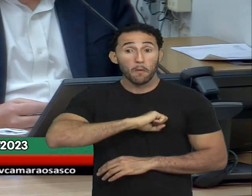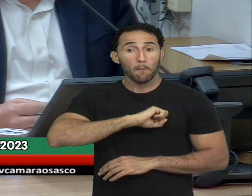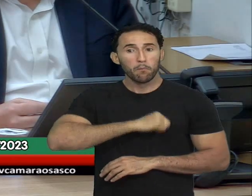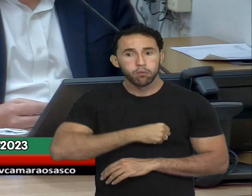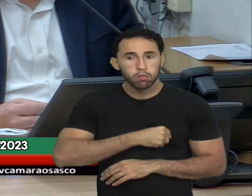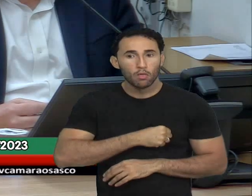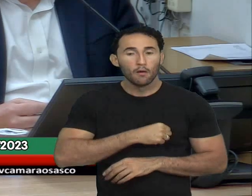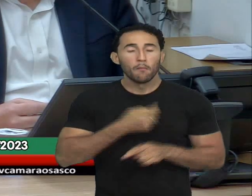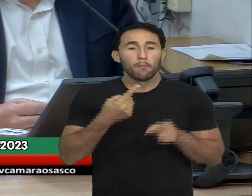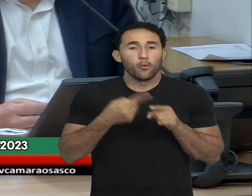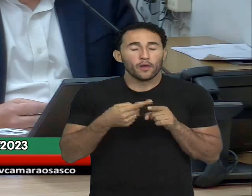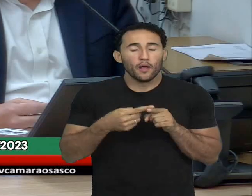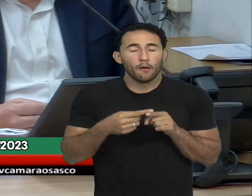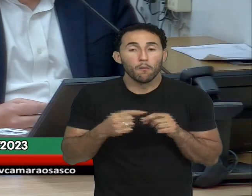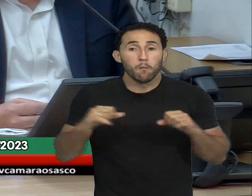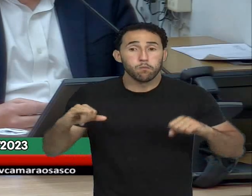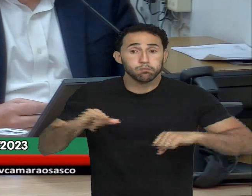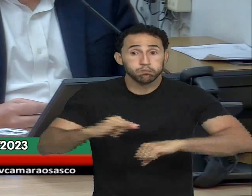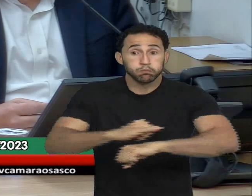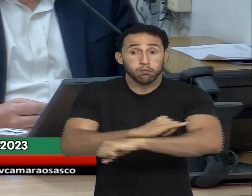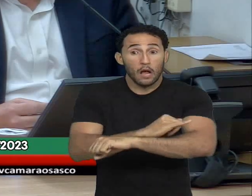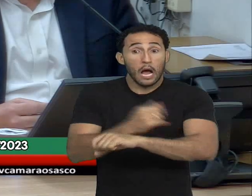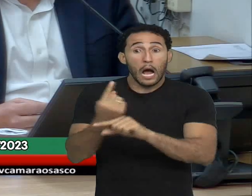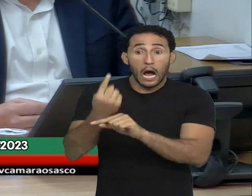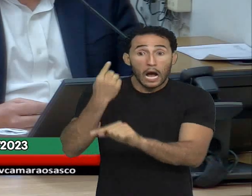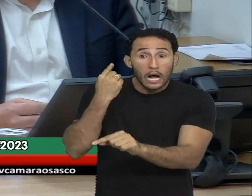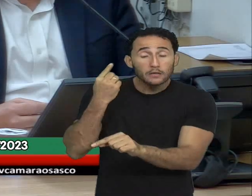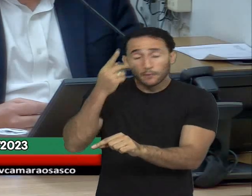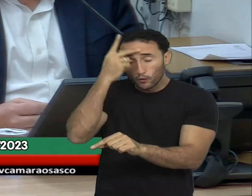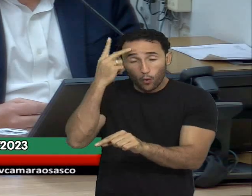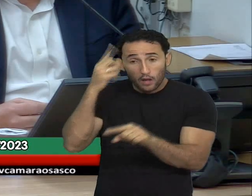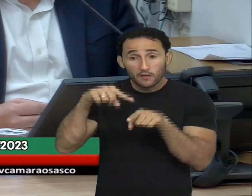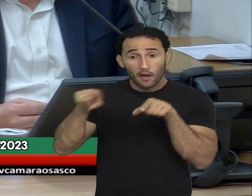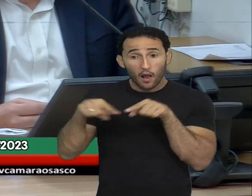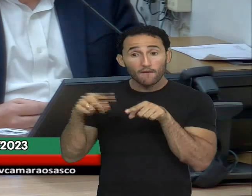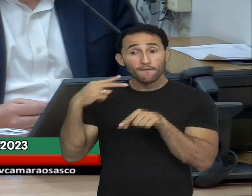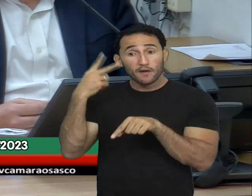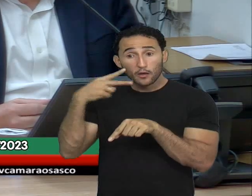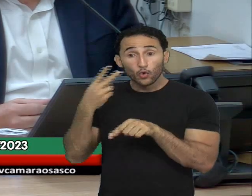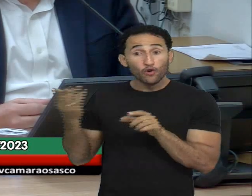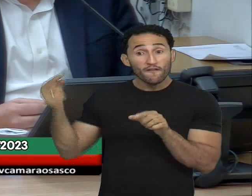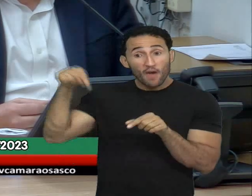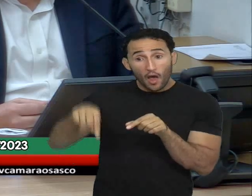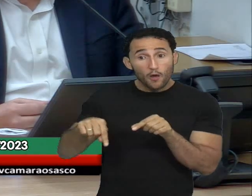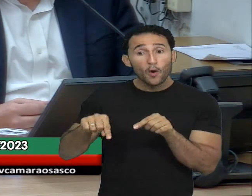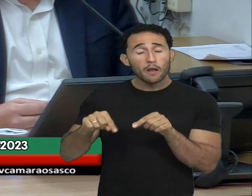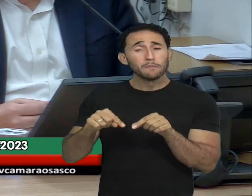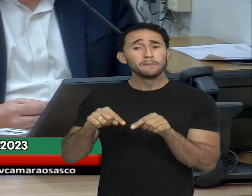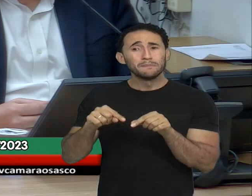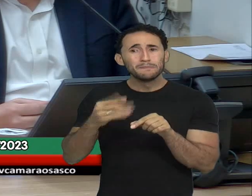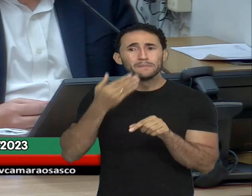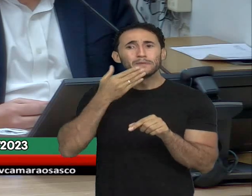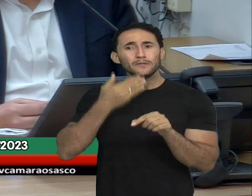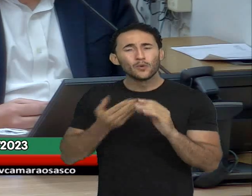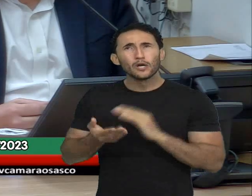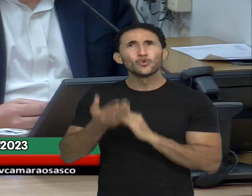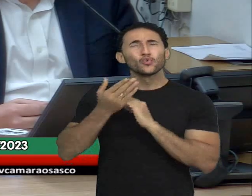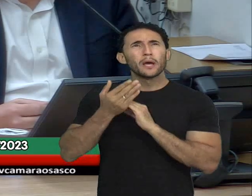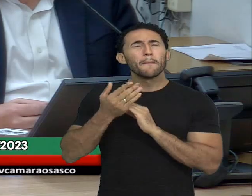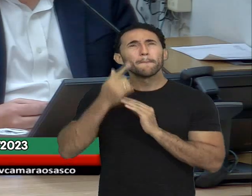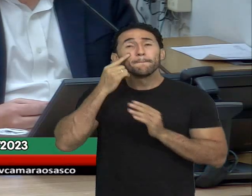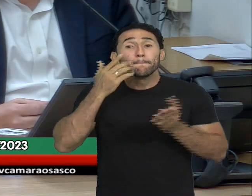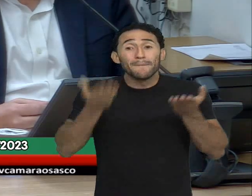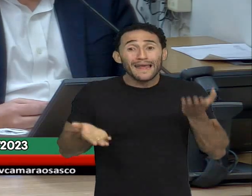o peso... Nós atendemos um pouco tempo aí no gabinete, uma pessoa muito forte, acho que pesava quase 200